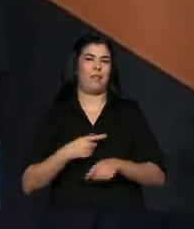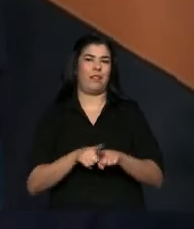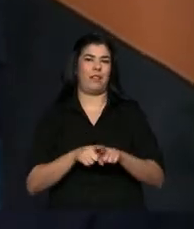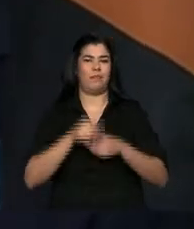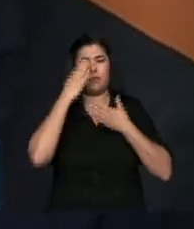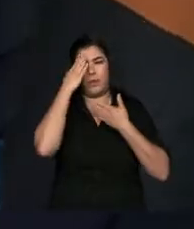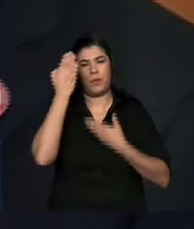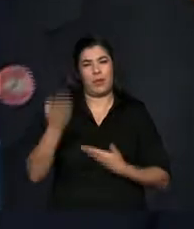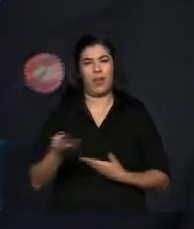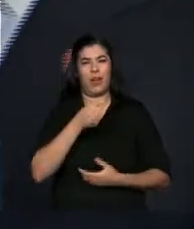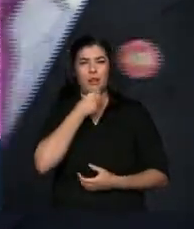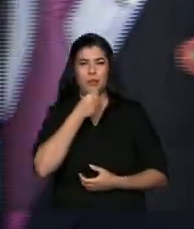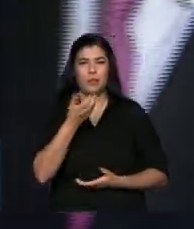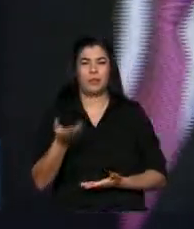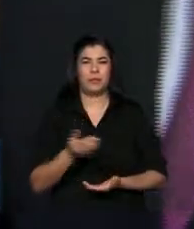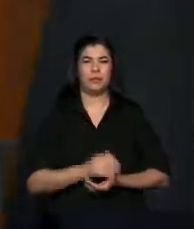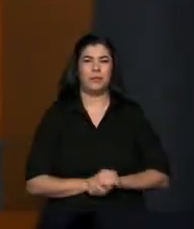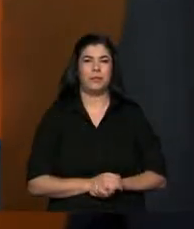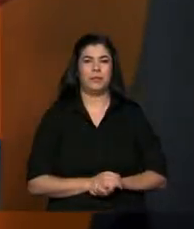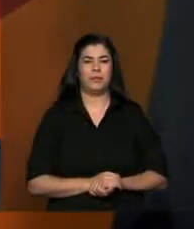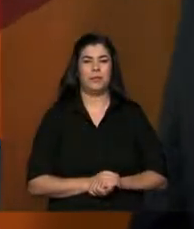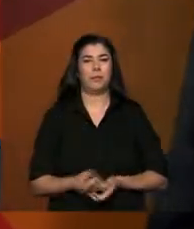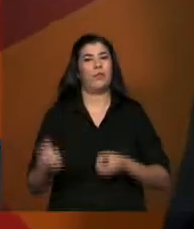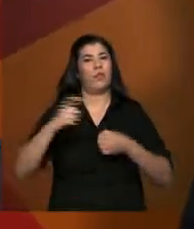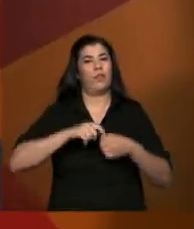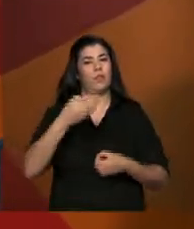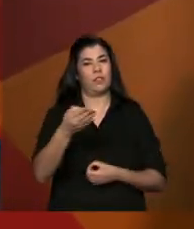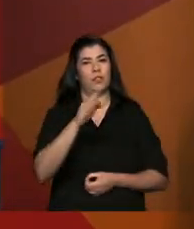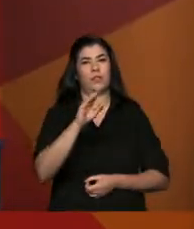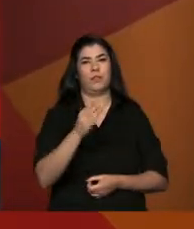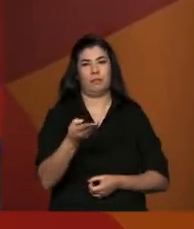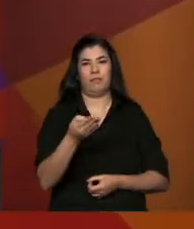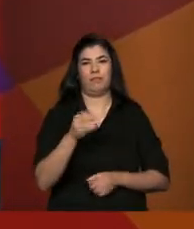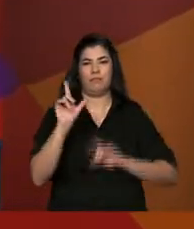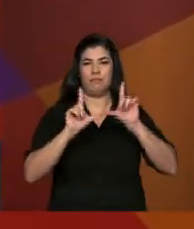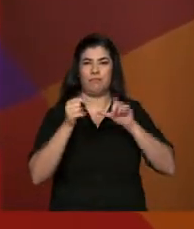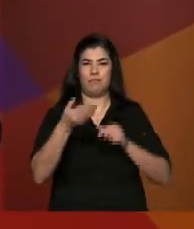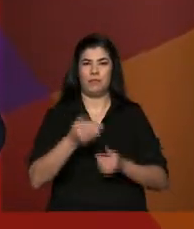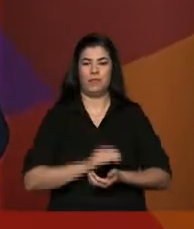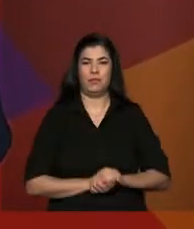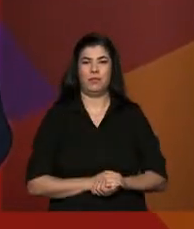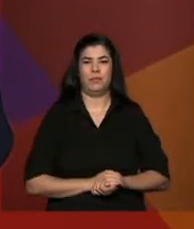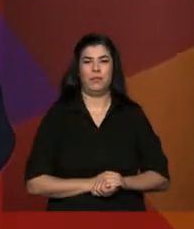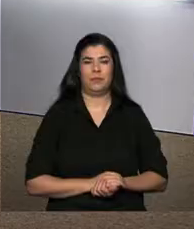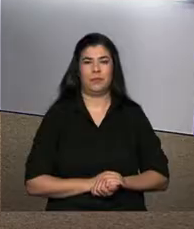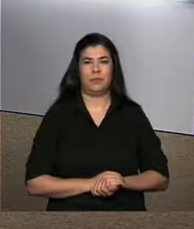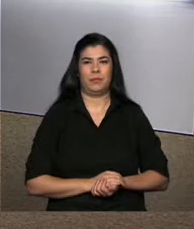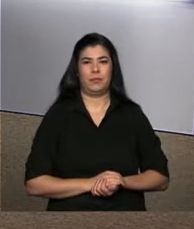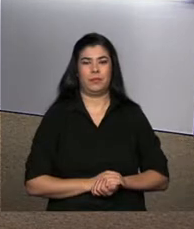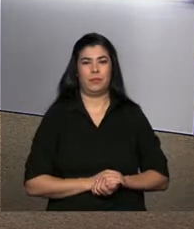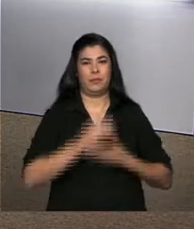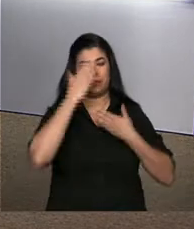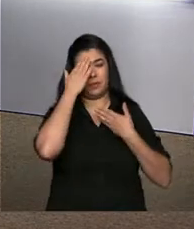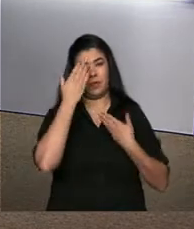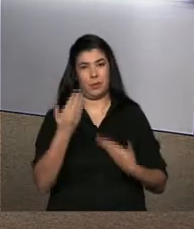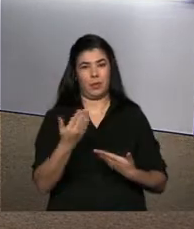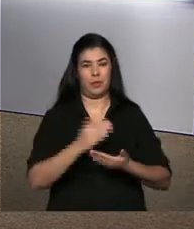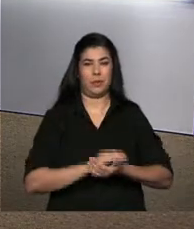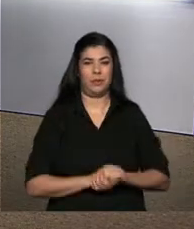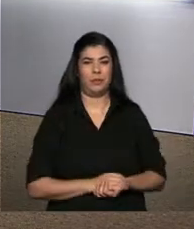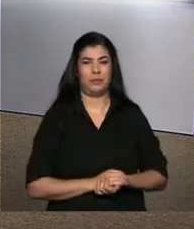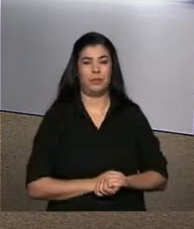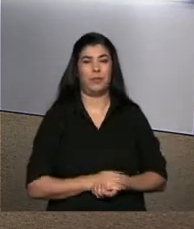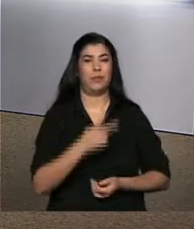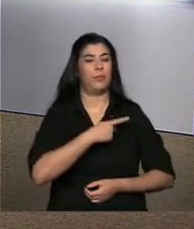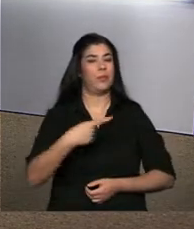obrigada pela participação ao vivo, secretário. Voltamos com você aí no estúdio, Daniele. Obrigada, Ana Gabriela. E